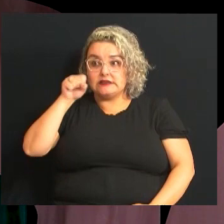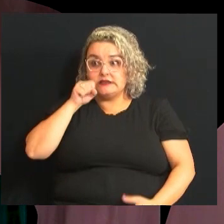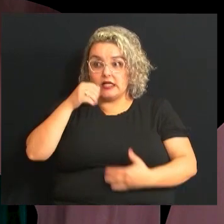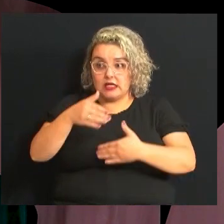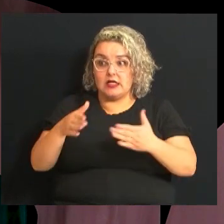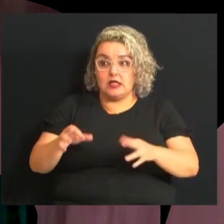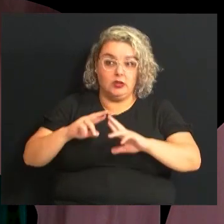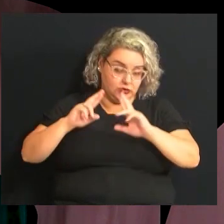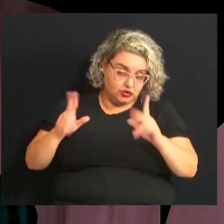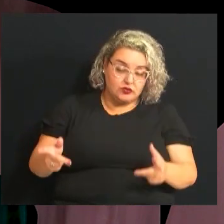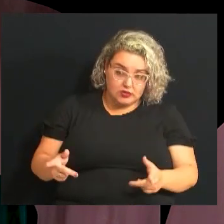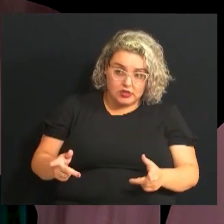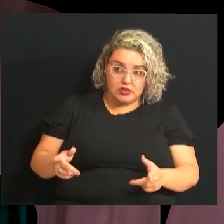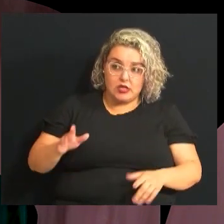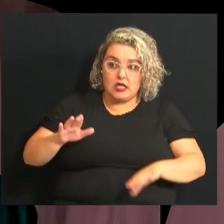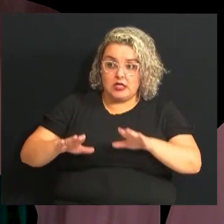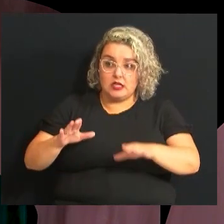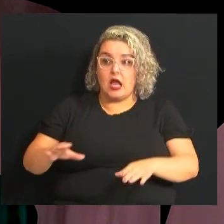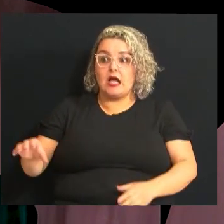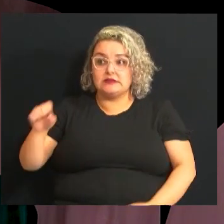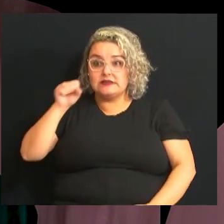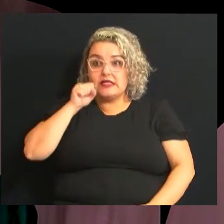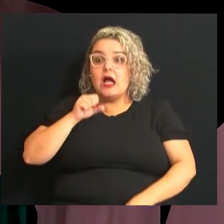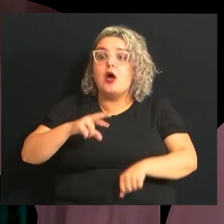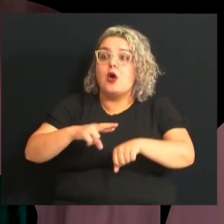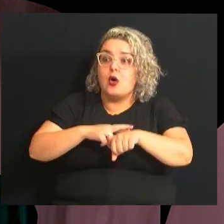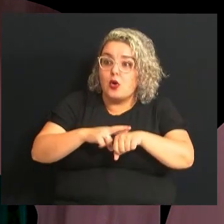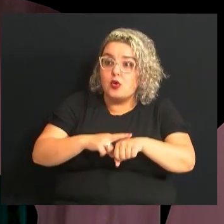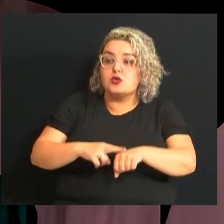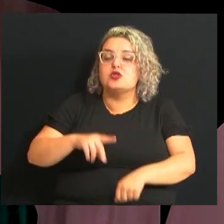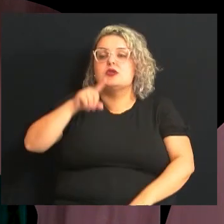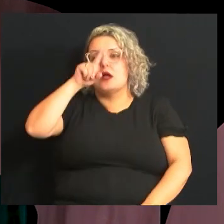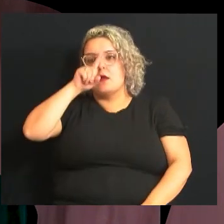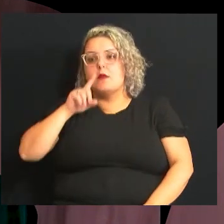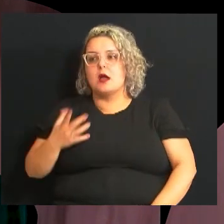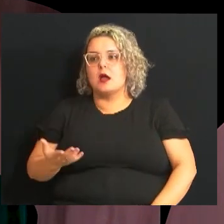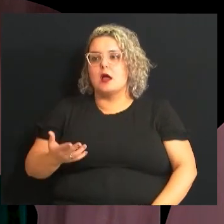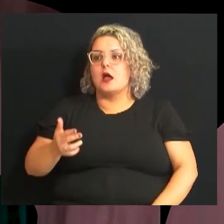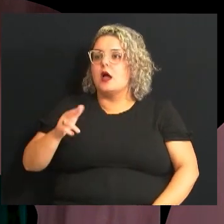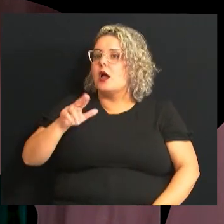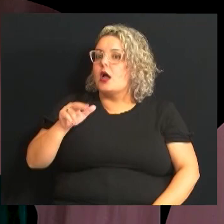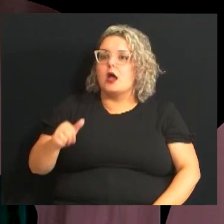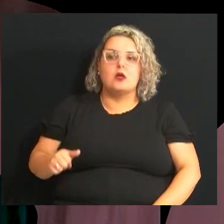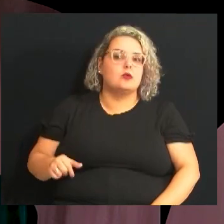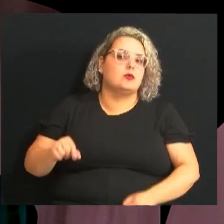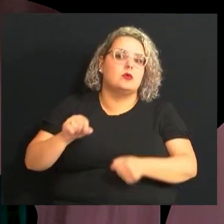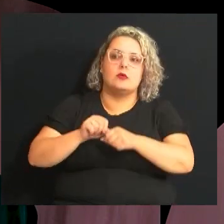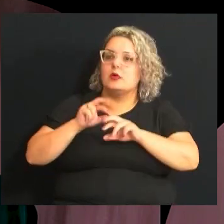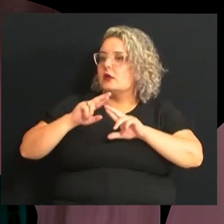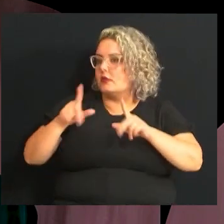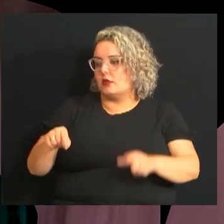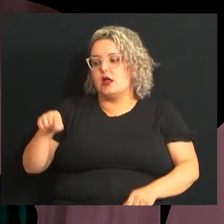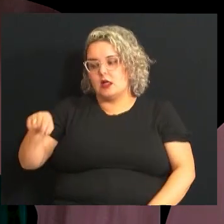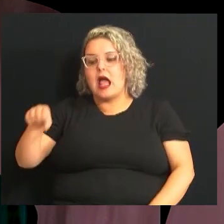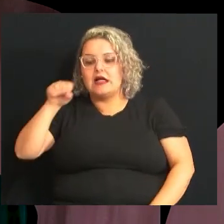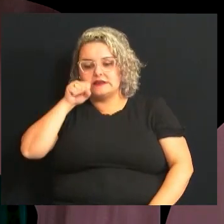para ela, hoje, quando ela recebe as cenouras, quando ela come as cenouras que vem na cesta diferente, que muitas vezes a gente pega cenouras roxas e cenouras amarelas,